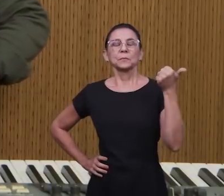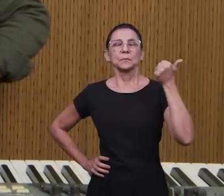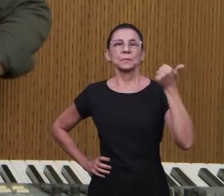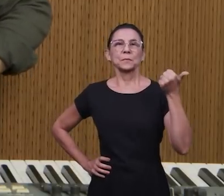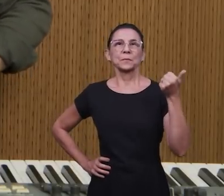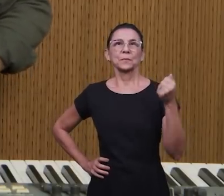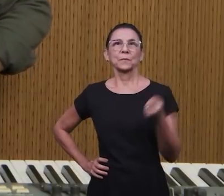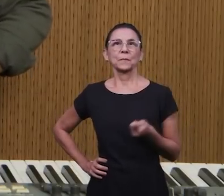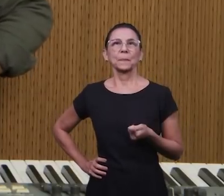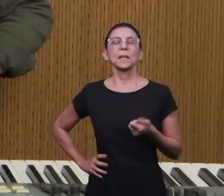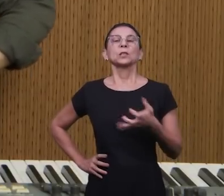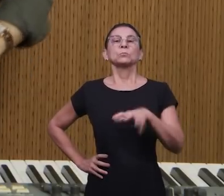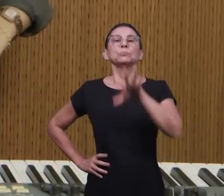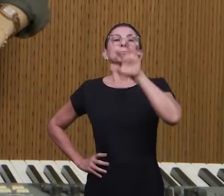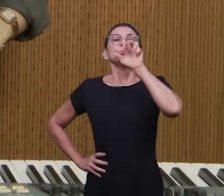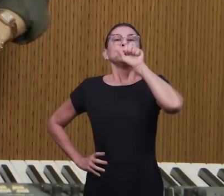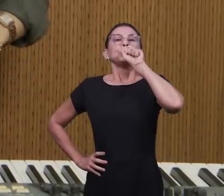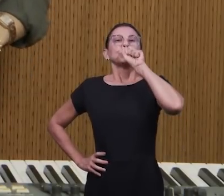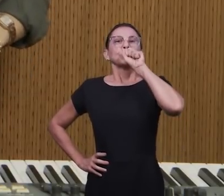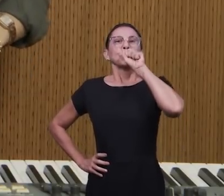Inspirou.